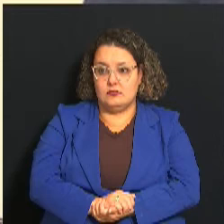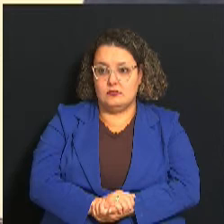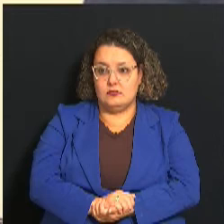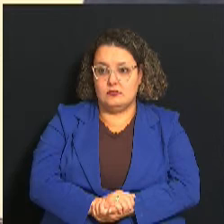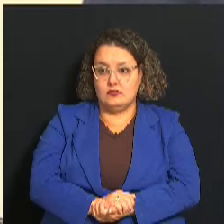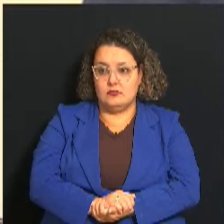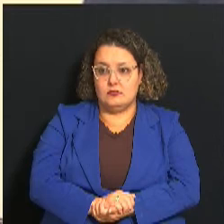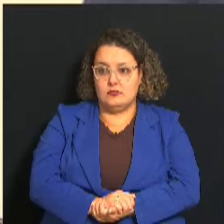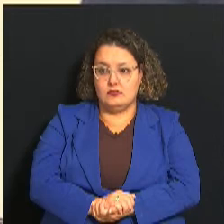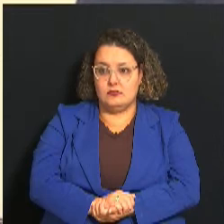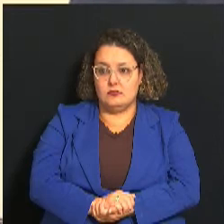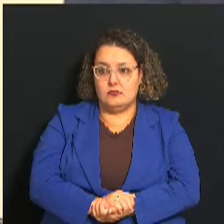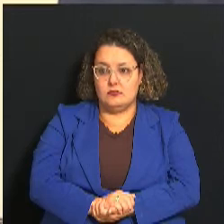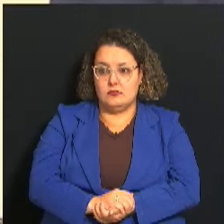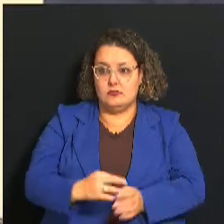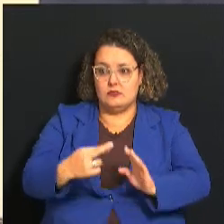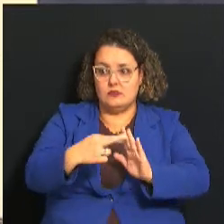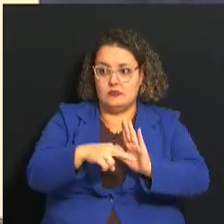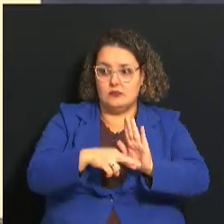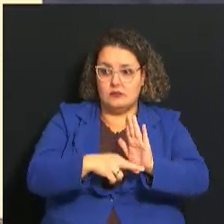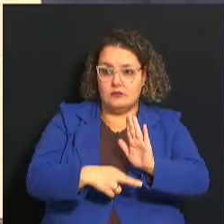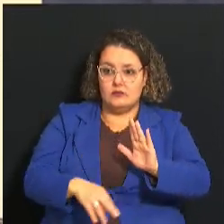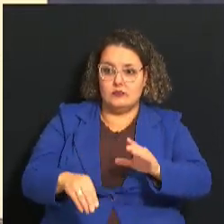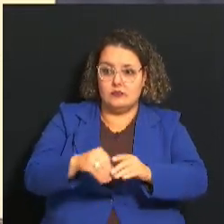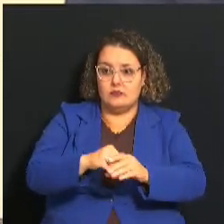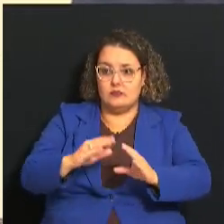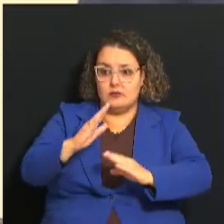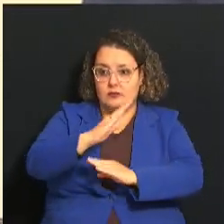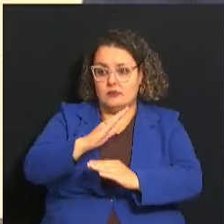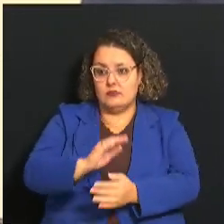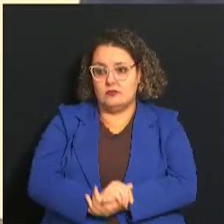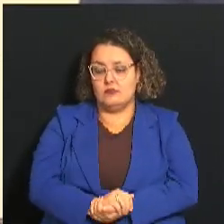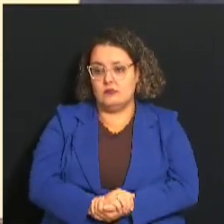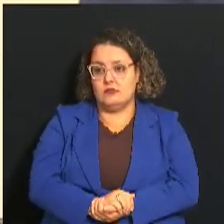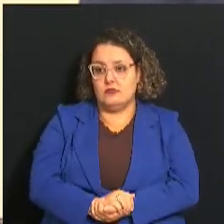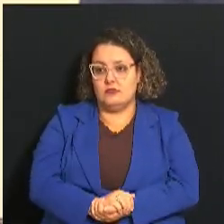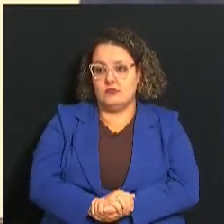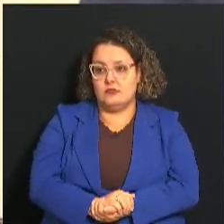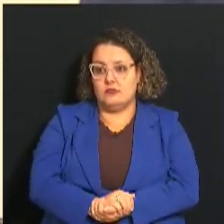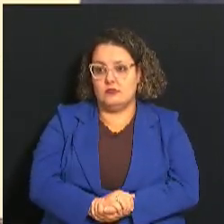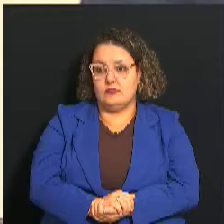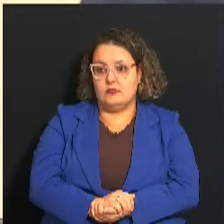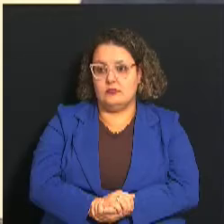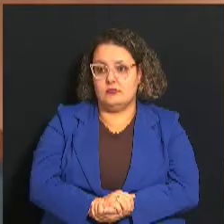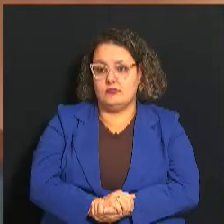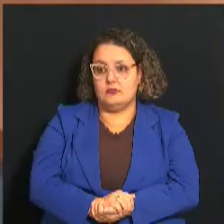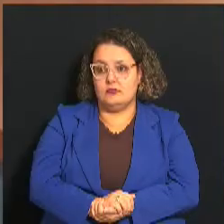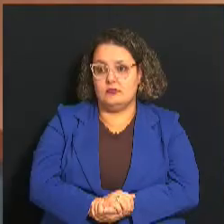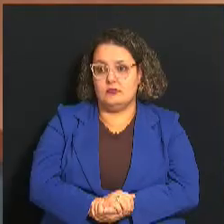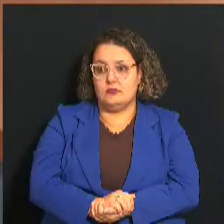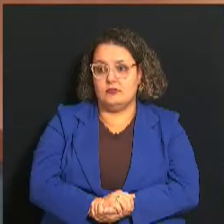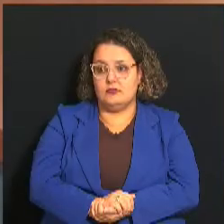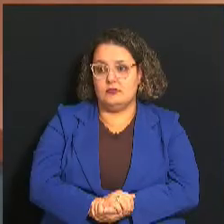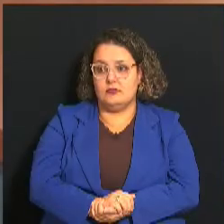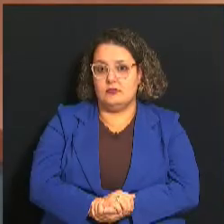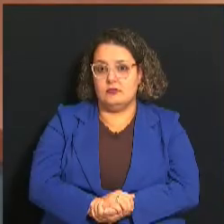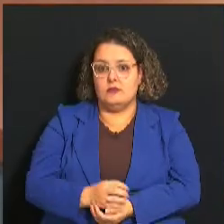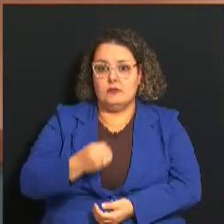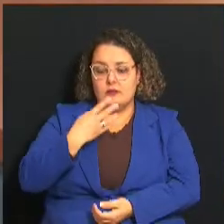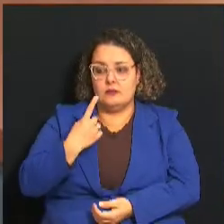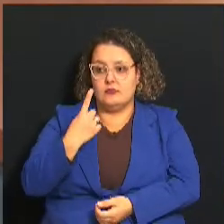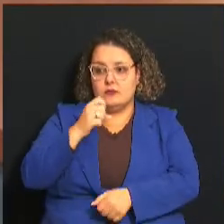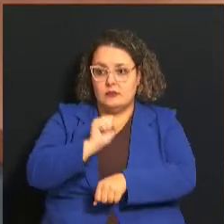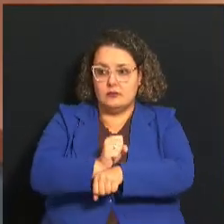Está vinculado ao regimento interno da Casa, só por isso. Rossini. Pois não. Tudo bem? Um segundinho só,